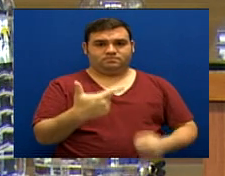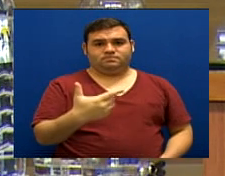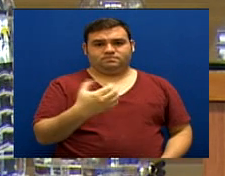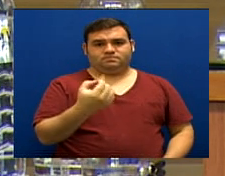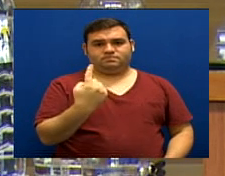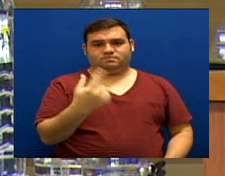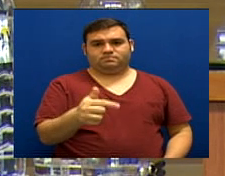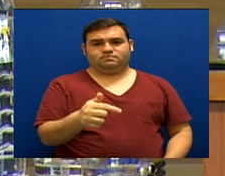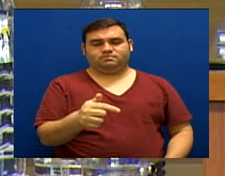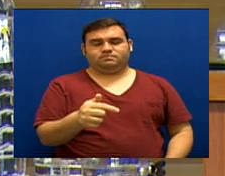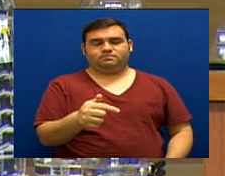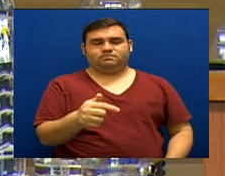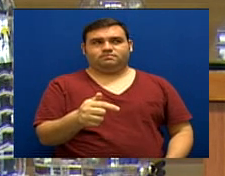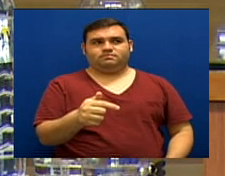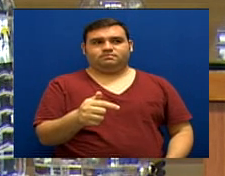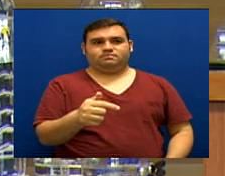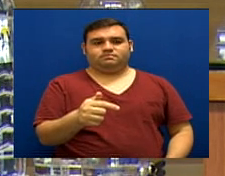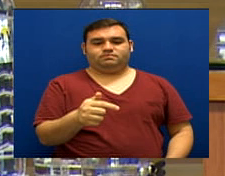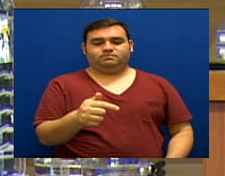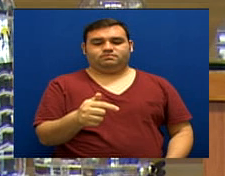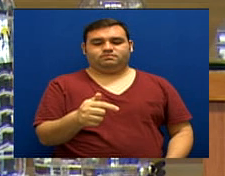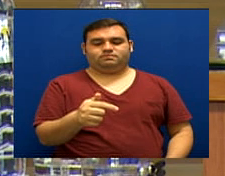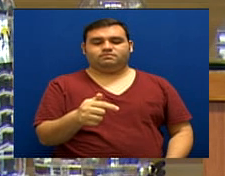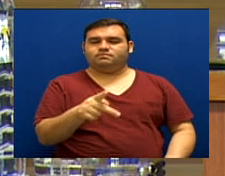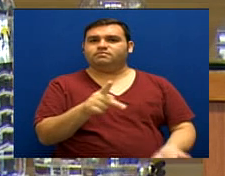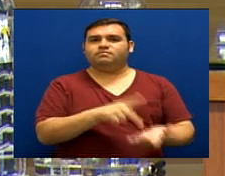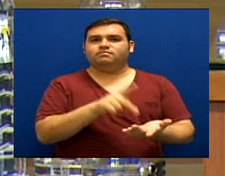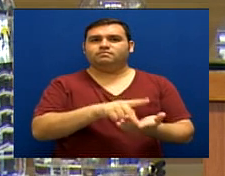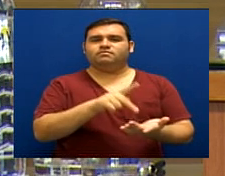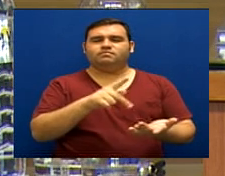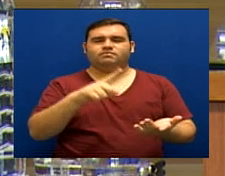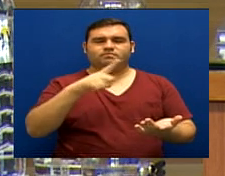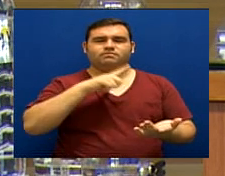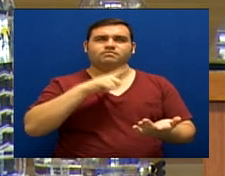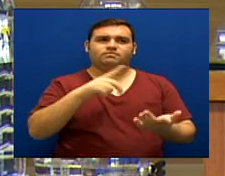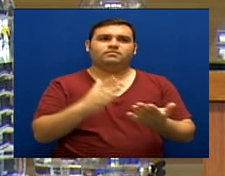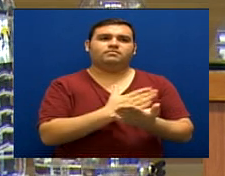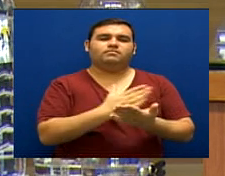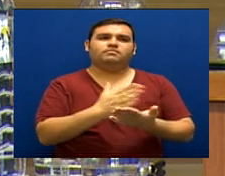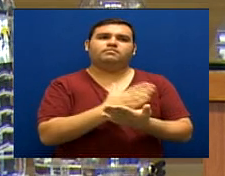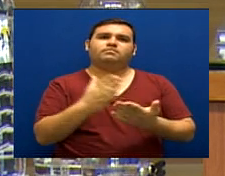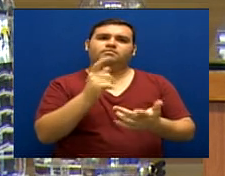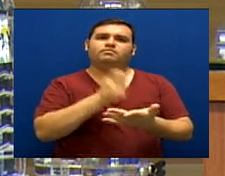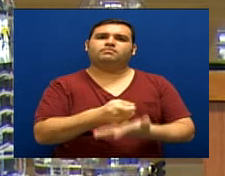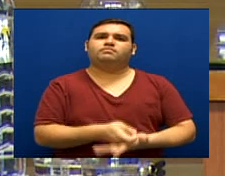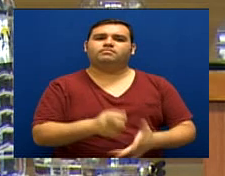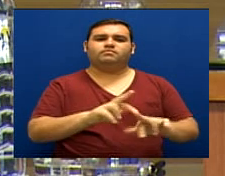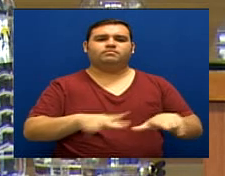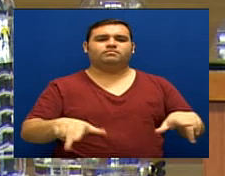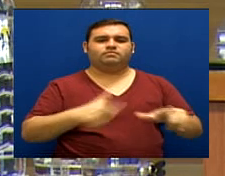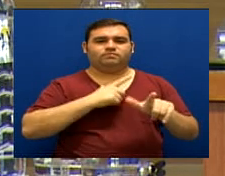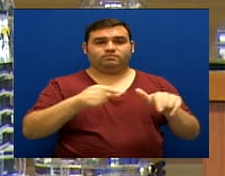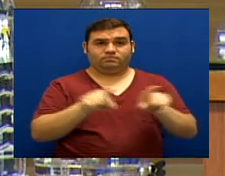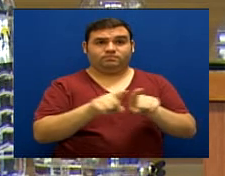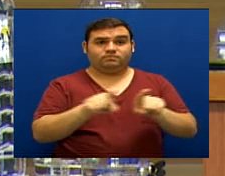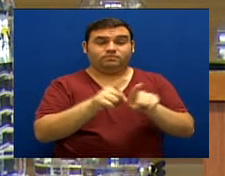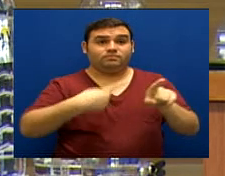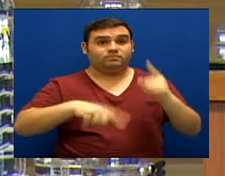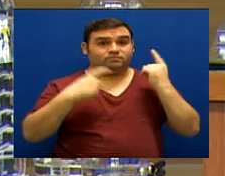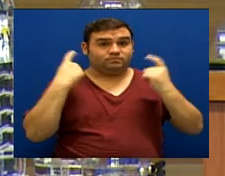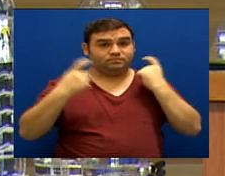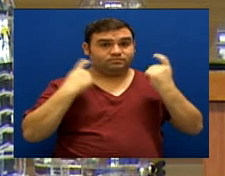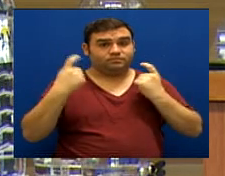2017 realmente encontramos essas algumas diferenças nesse sentido que você falou isso nos